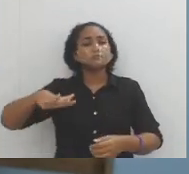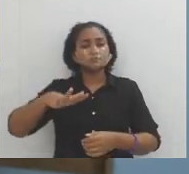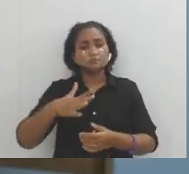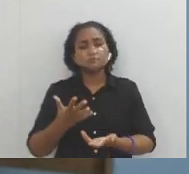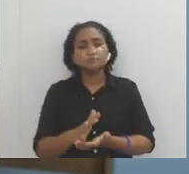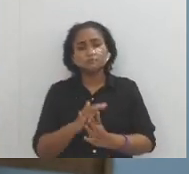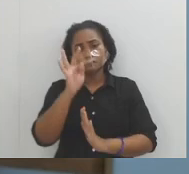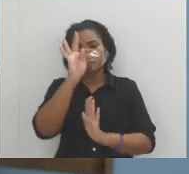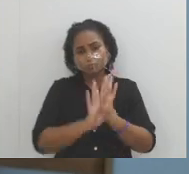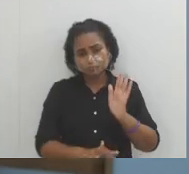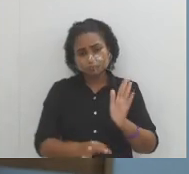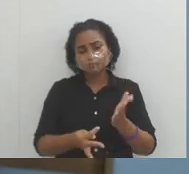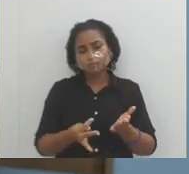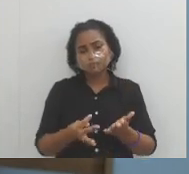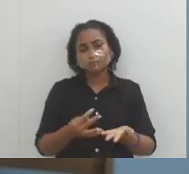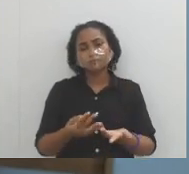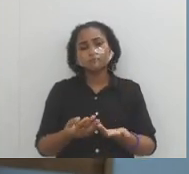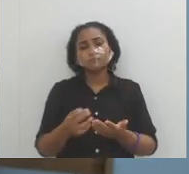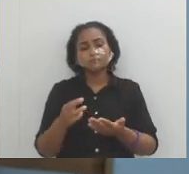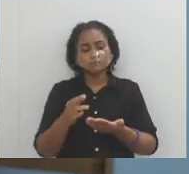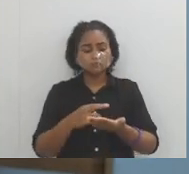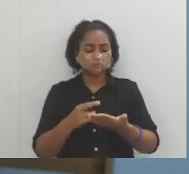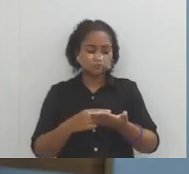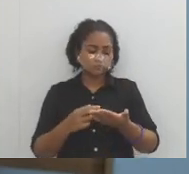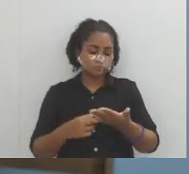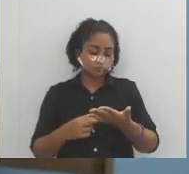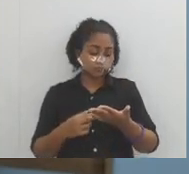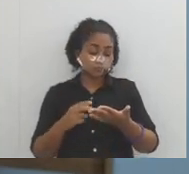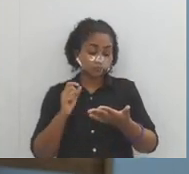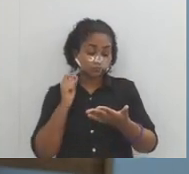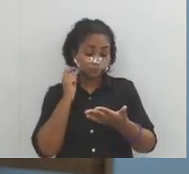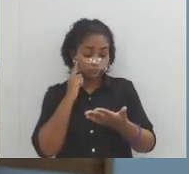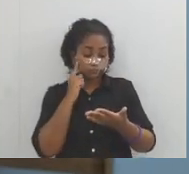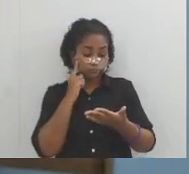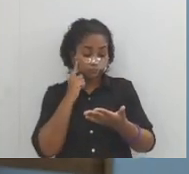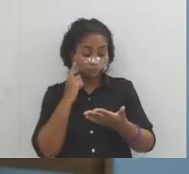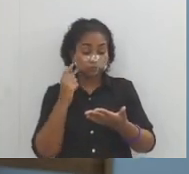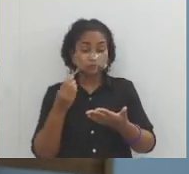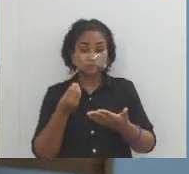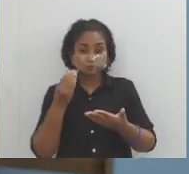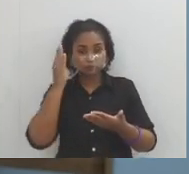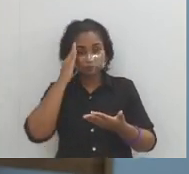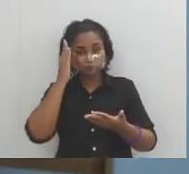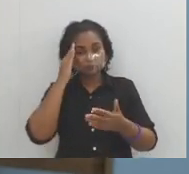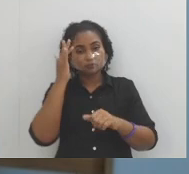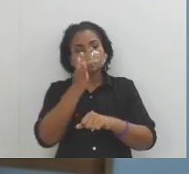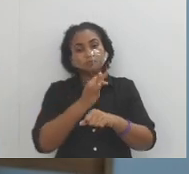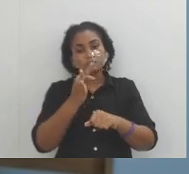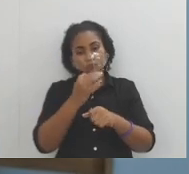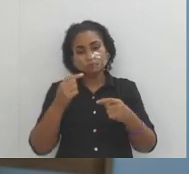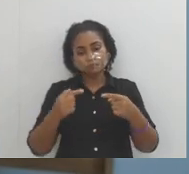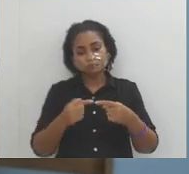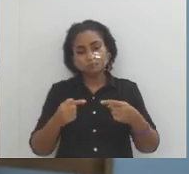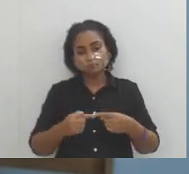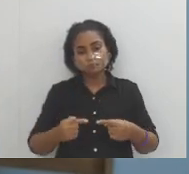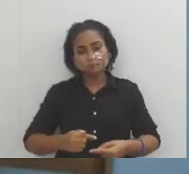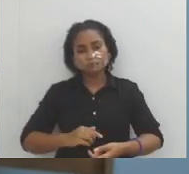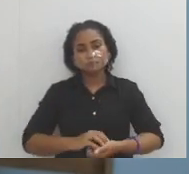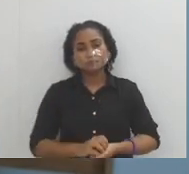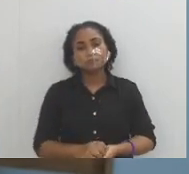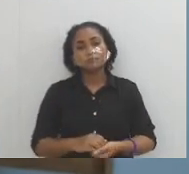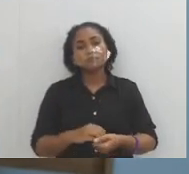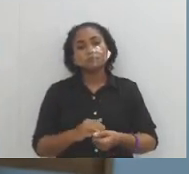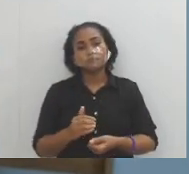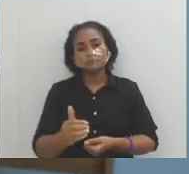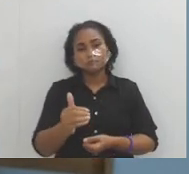Os textos, um dos critérios de correção dos textos é justamente o atendimento ao padrão culto da língua, tá? E aí